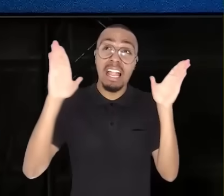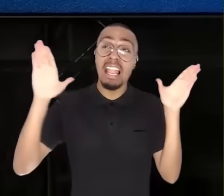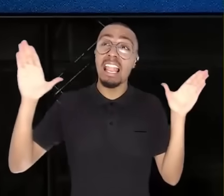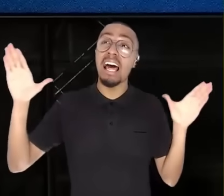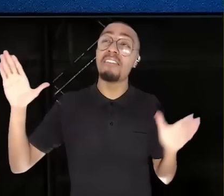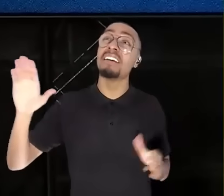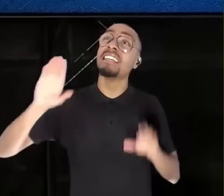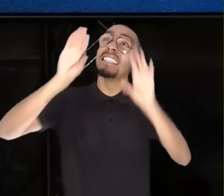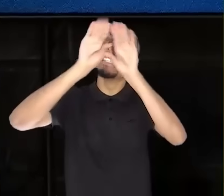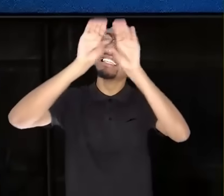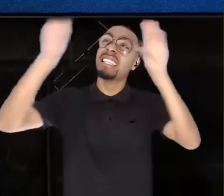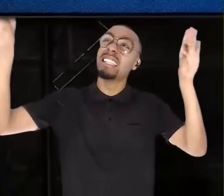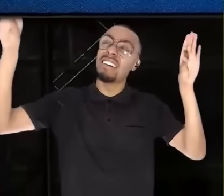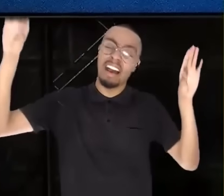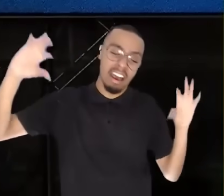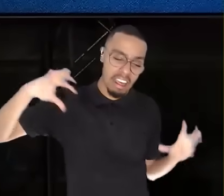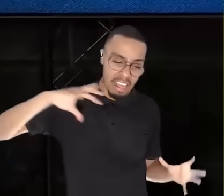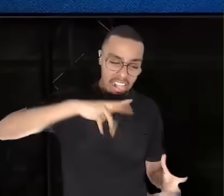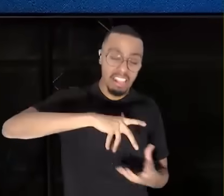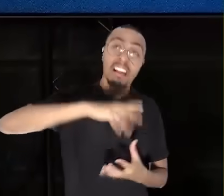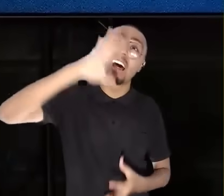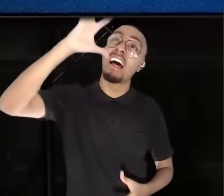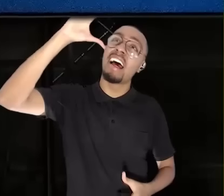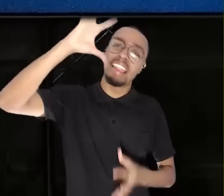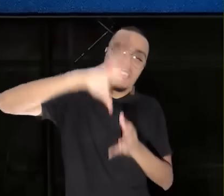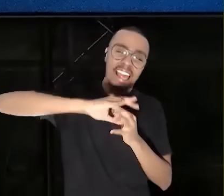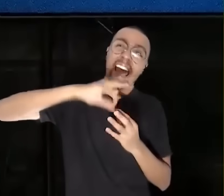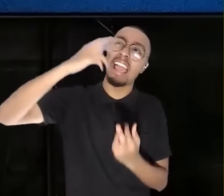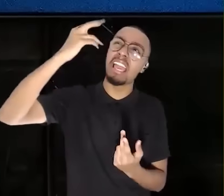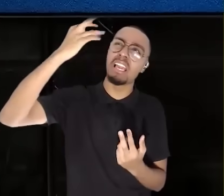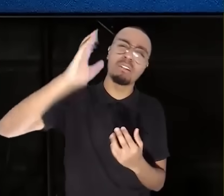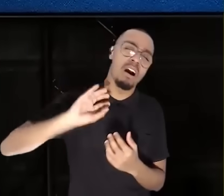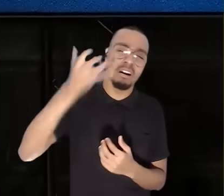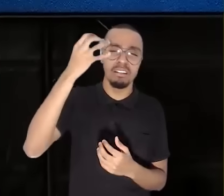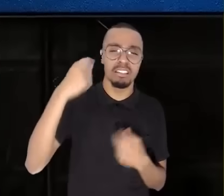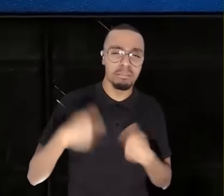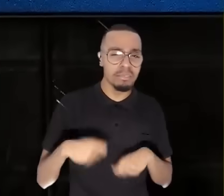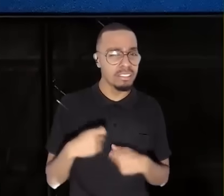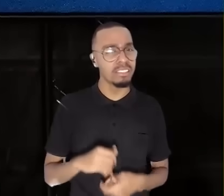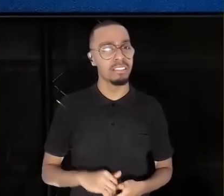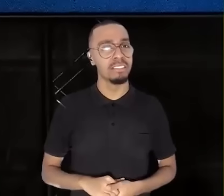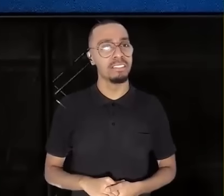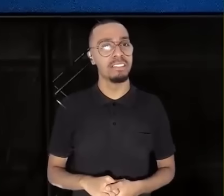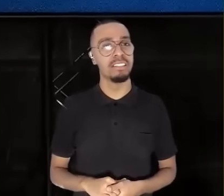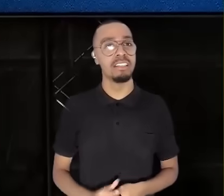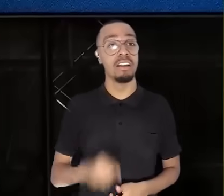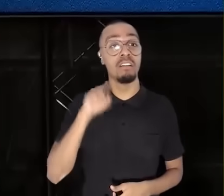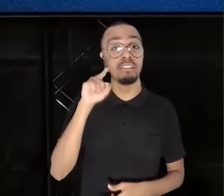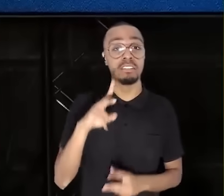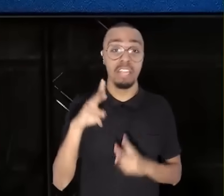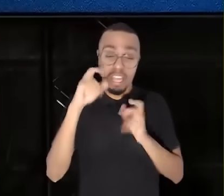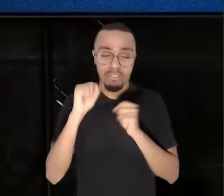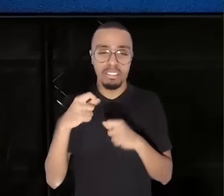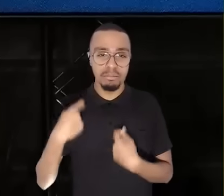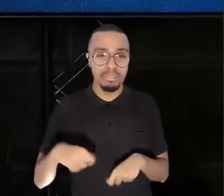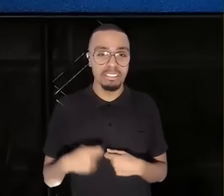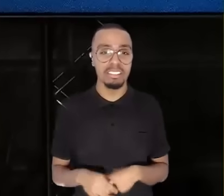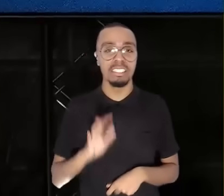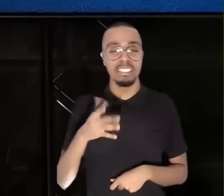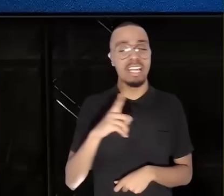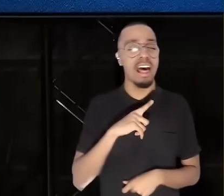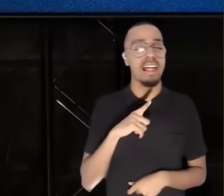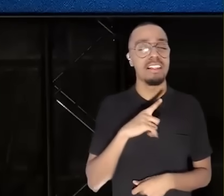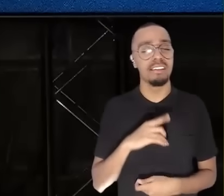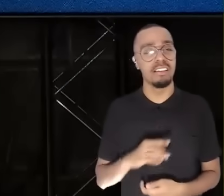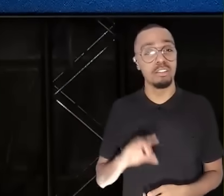que assim no céu tem que acontecer na terra. em nome de Jesus. A força que você precisa já existe.